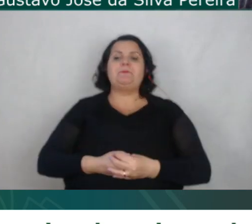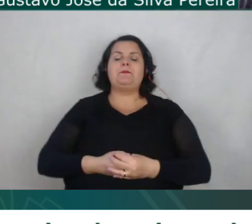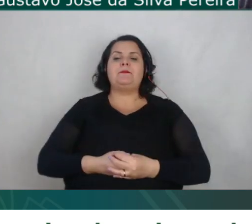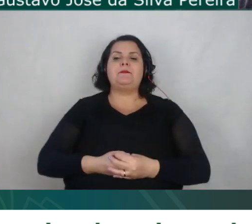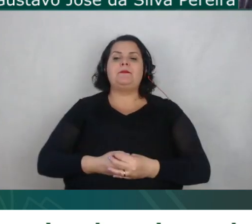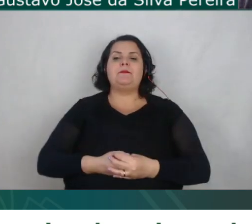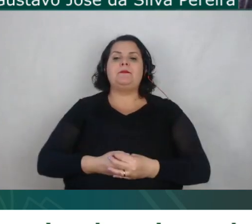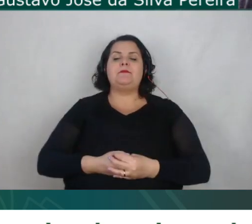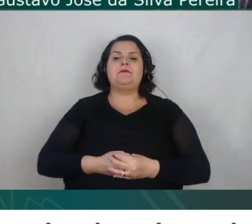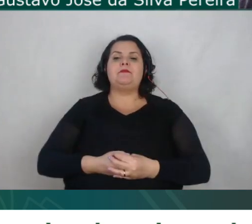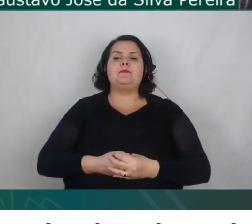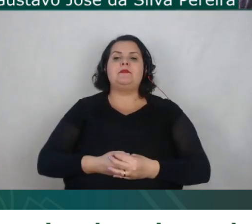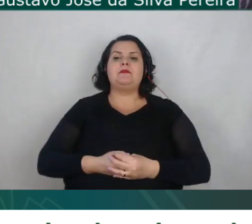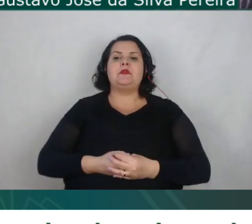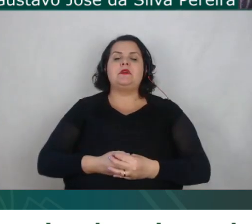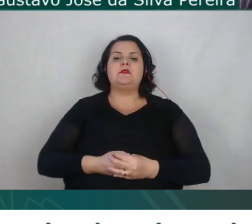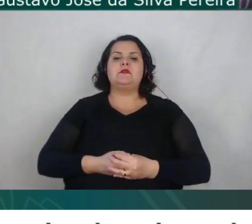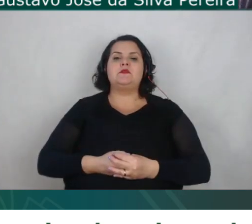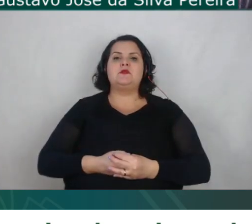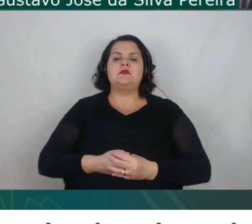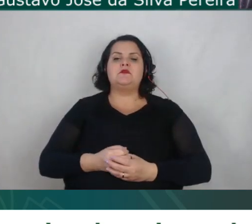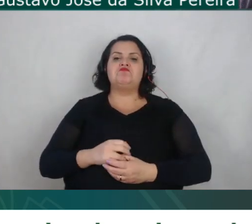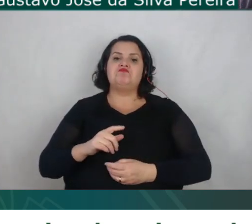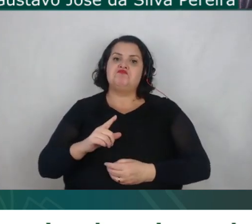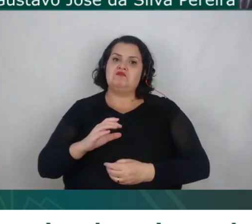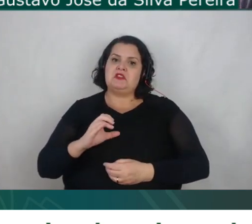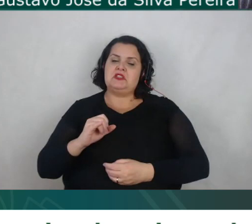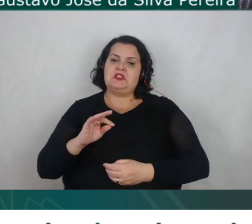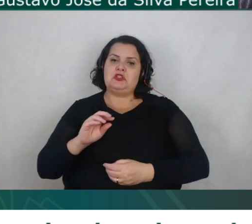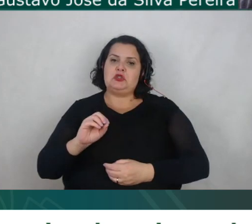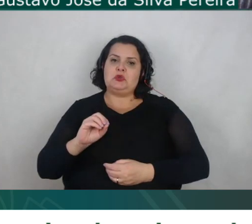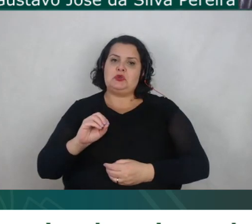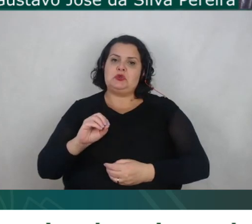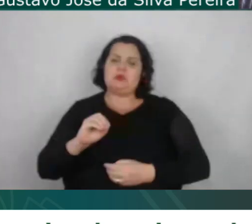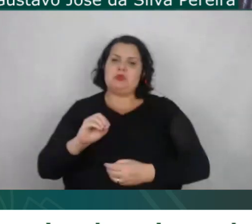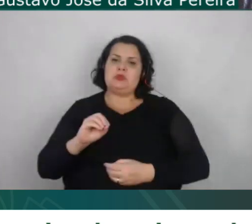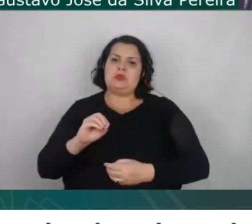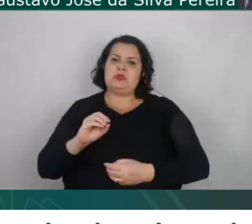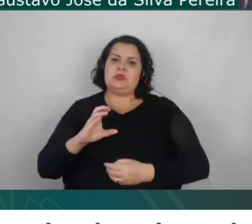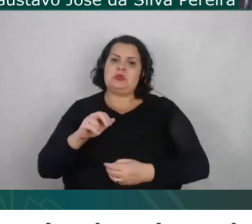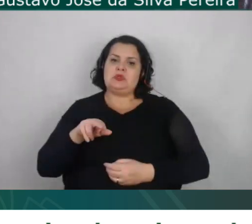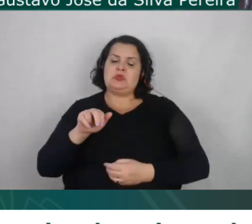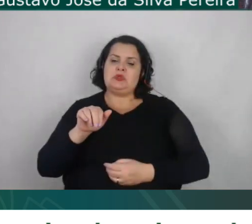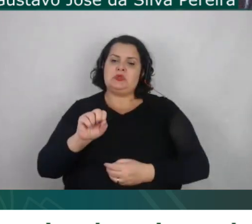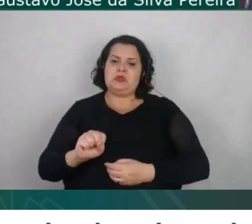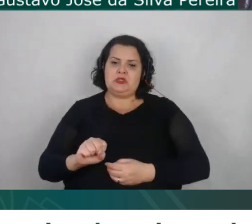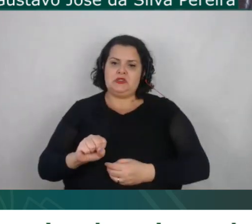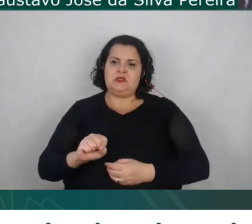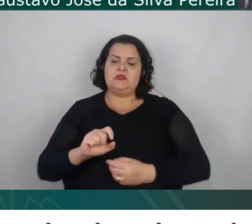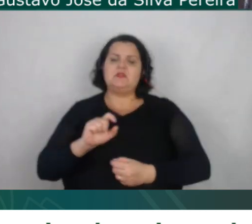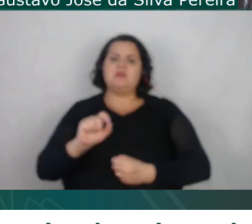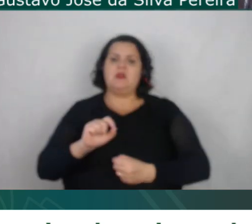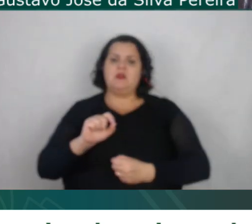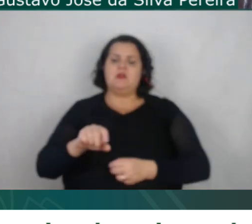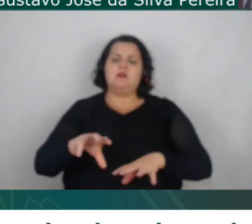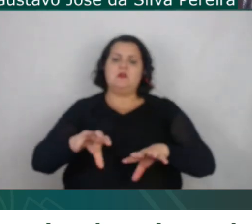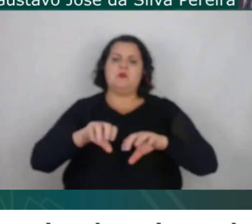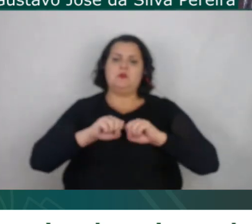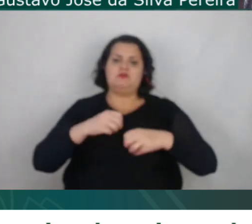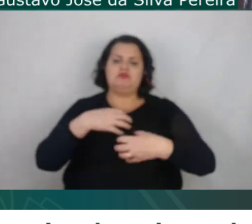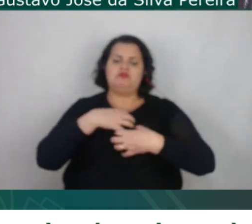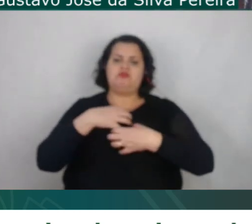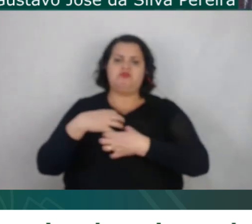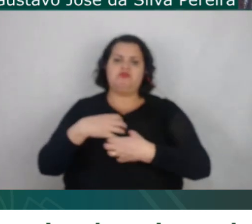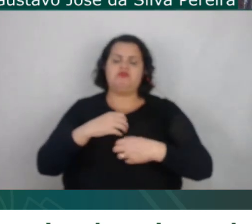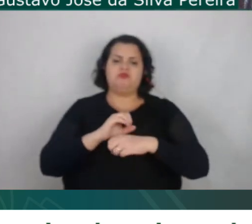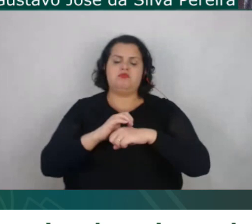das citocinas inflamatórias pode ser um tratamento em relação à sintomatologia da Covid-19. Em relação